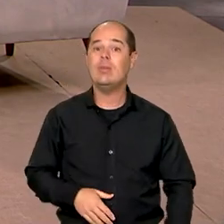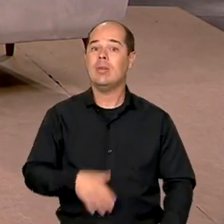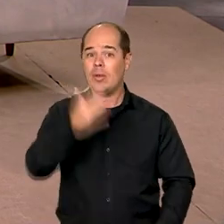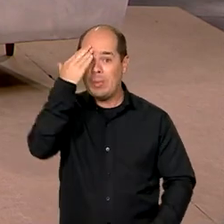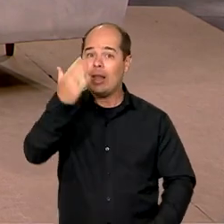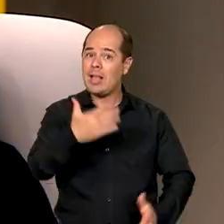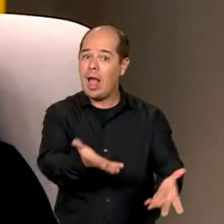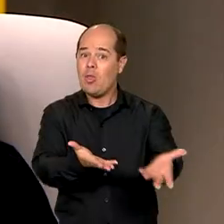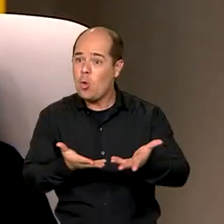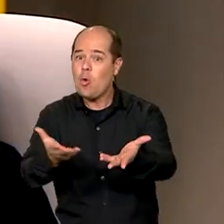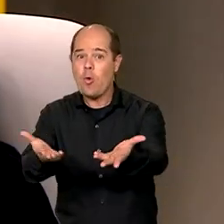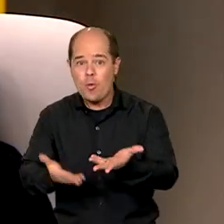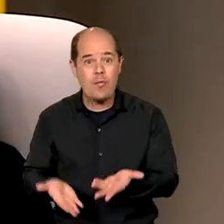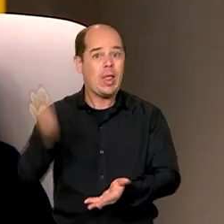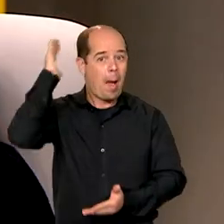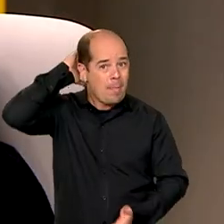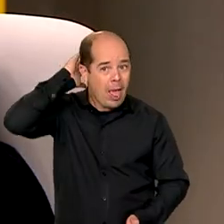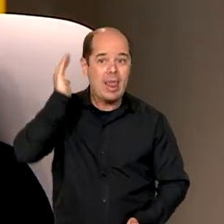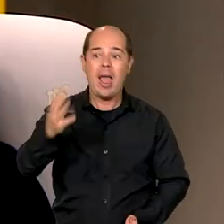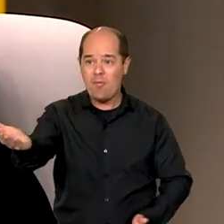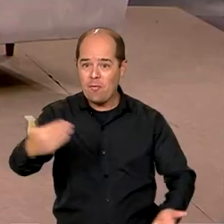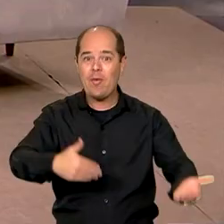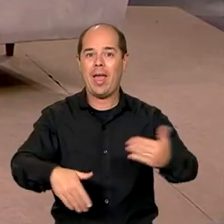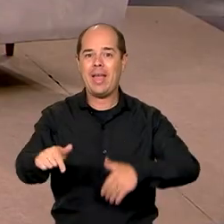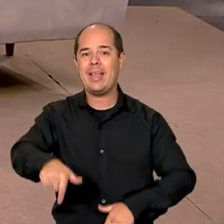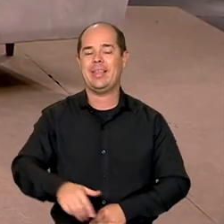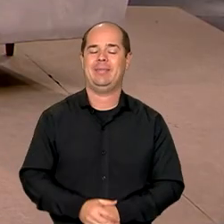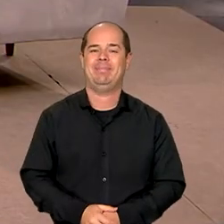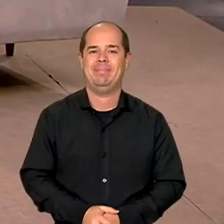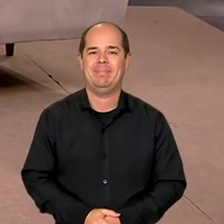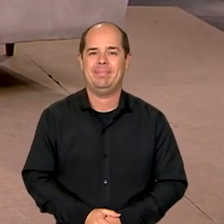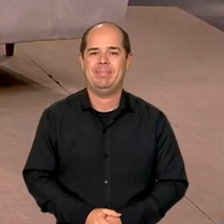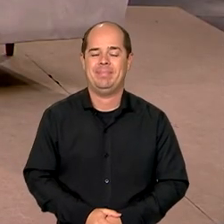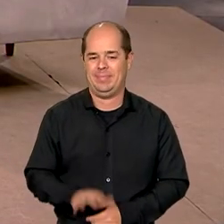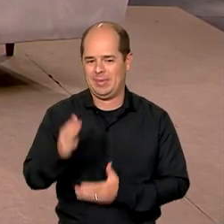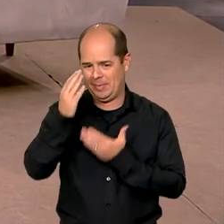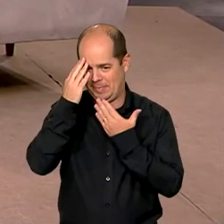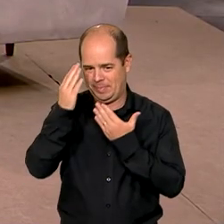comemorar esse sucesso da indústria criativa brasileira. Certo, secretário, obrigada. Obrigado.